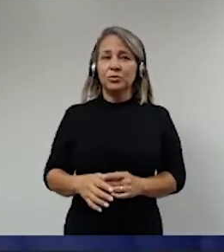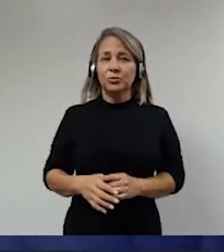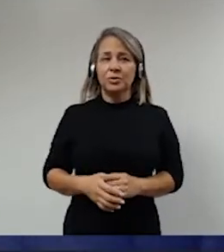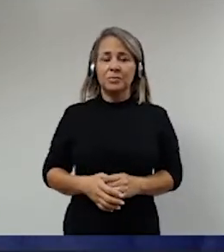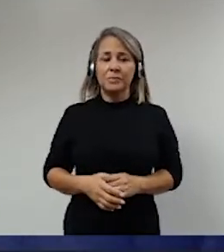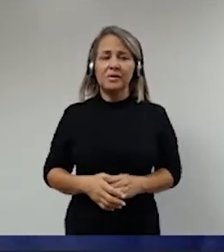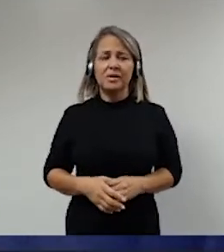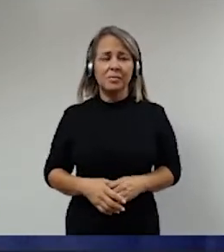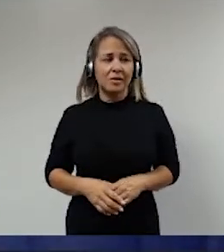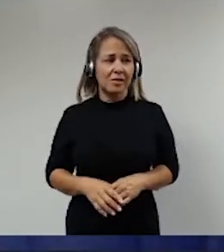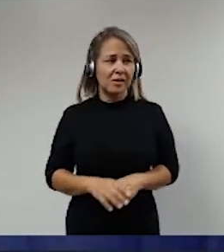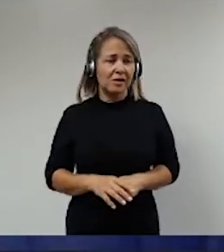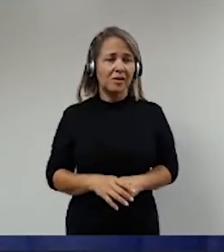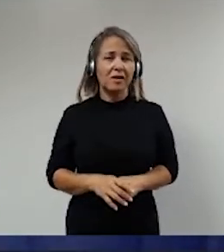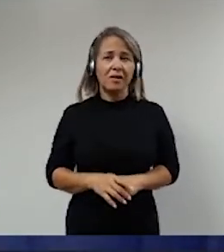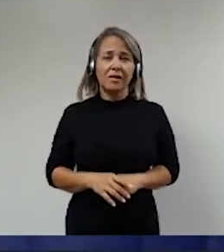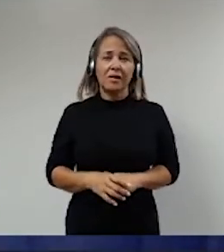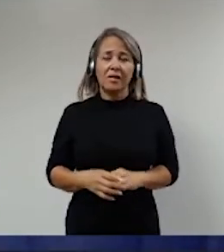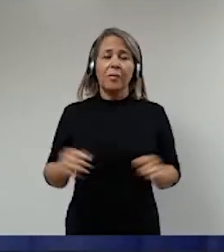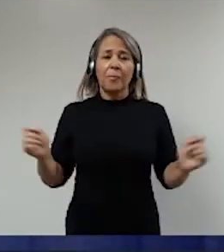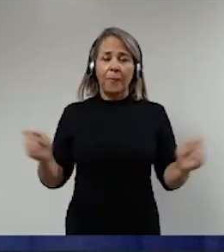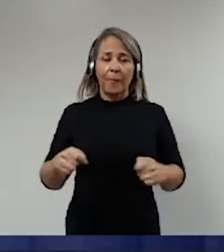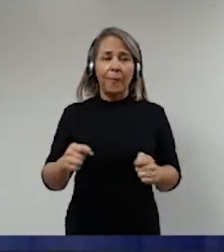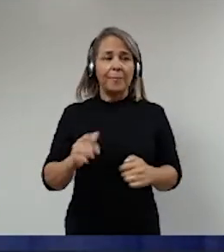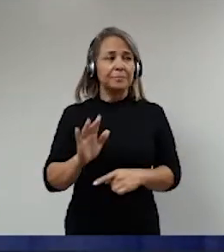revolução cultural